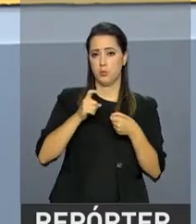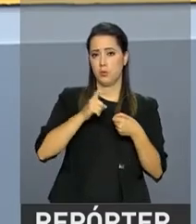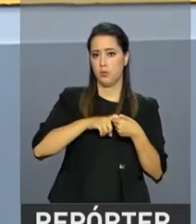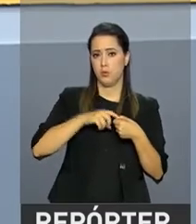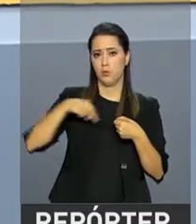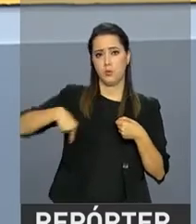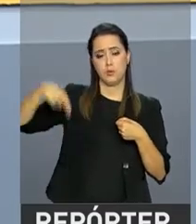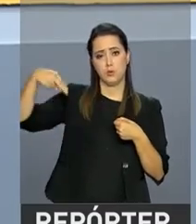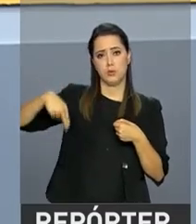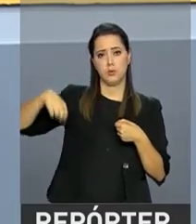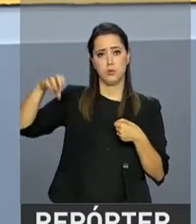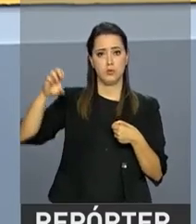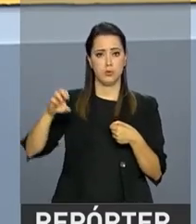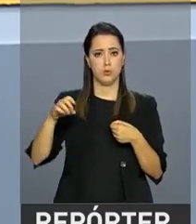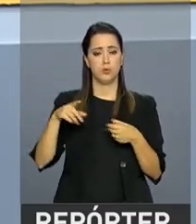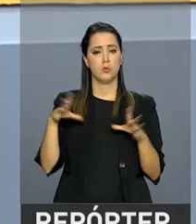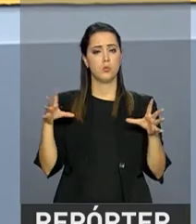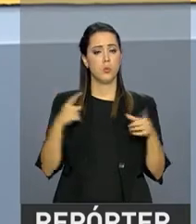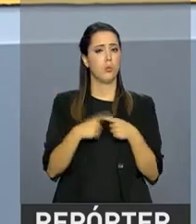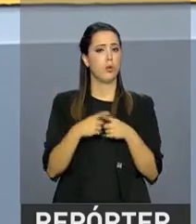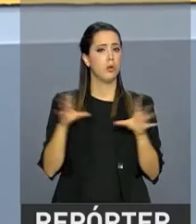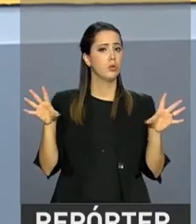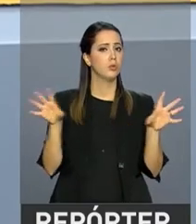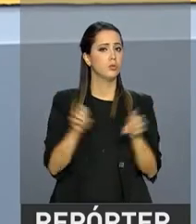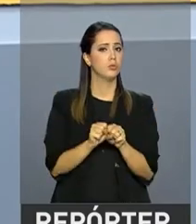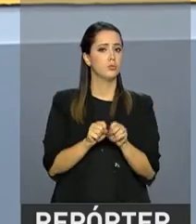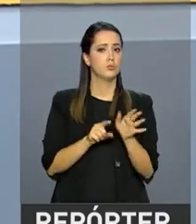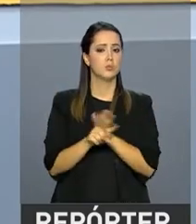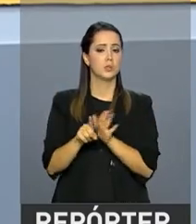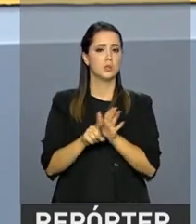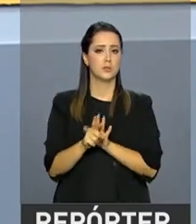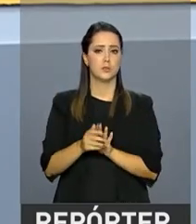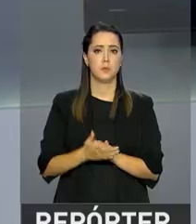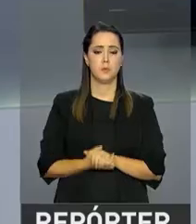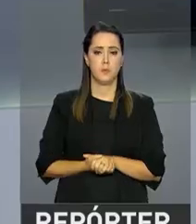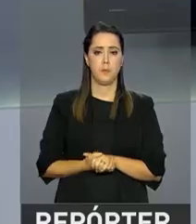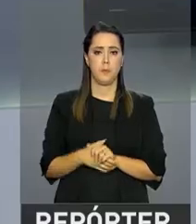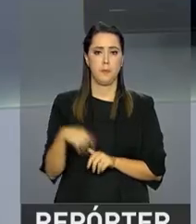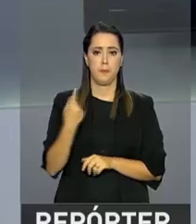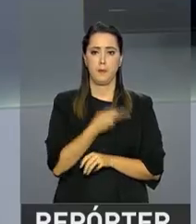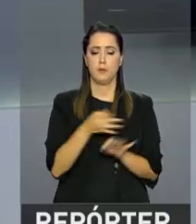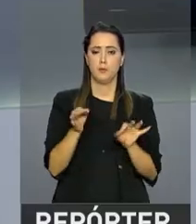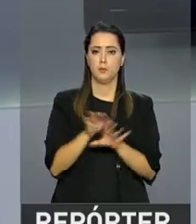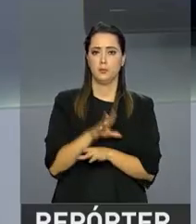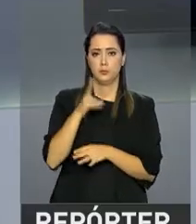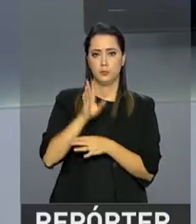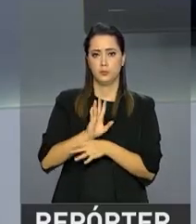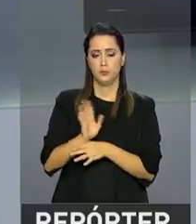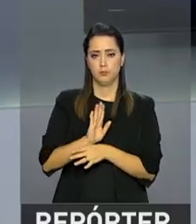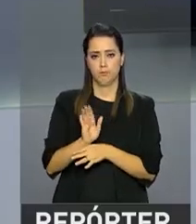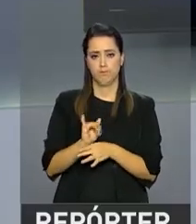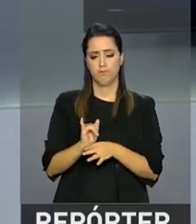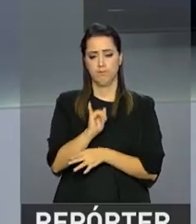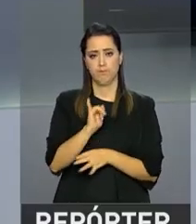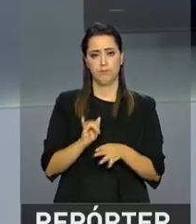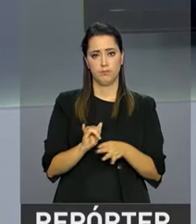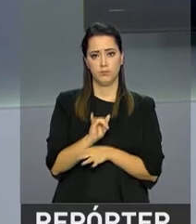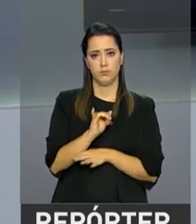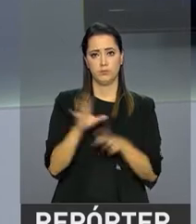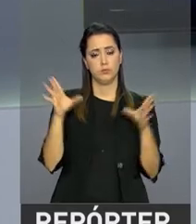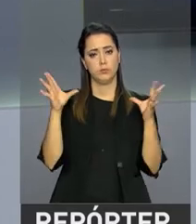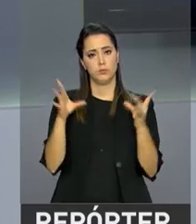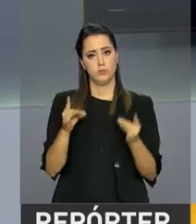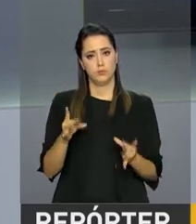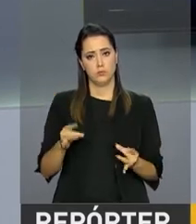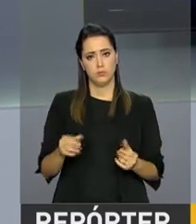e nordeste as causas do desligamento estão sendo investigadas nós ficamos por aqui você pode rever as reportagens no